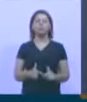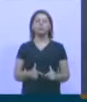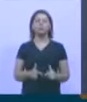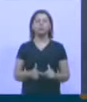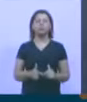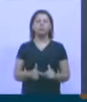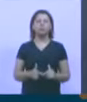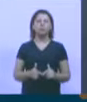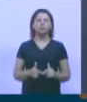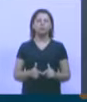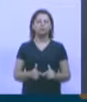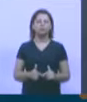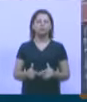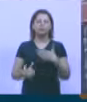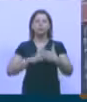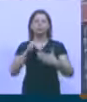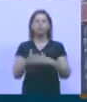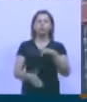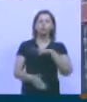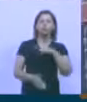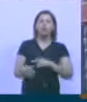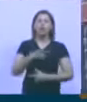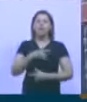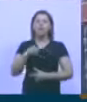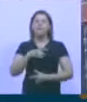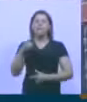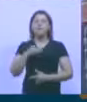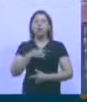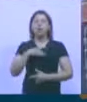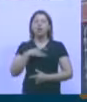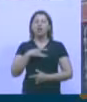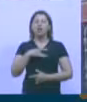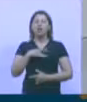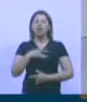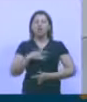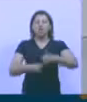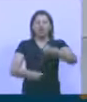mother superior. Todas tinham medo da madre superiora.